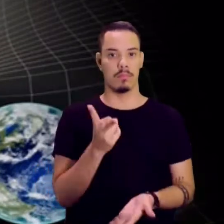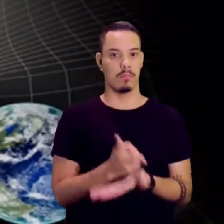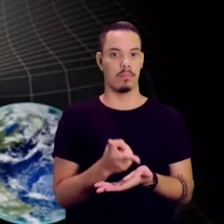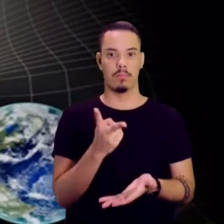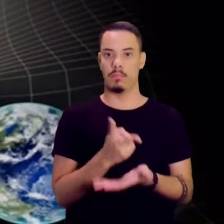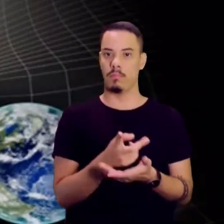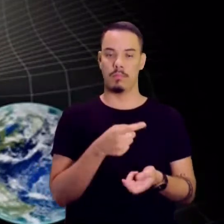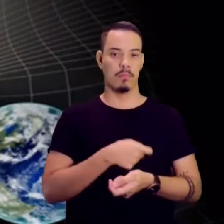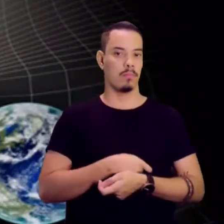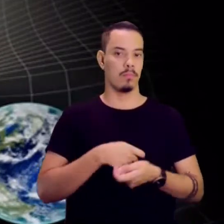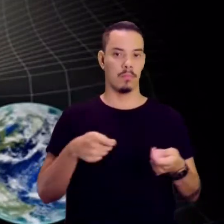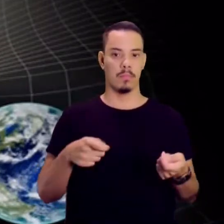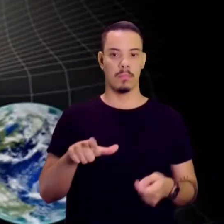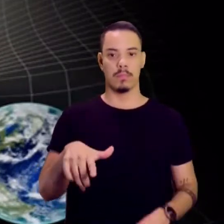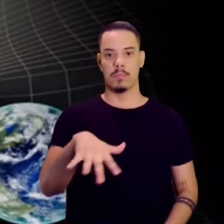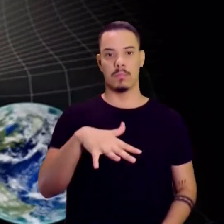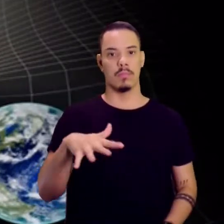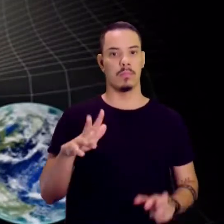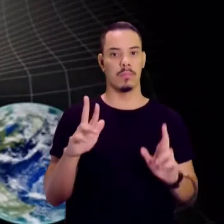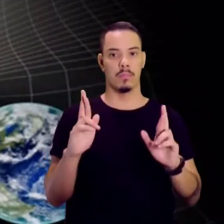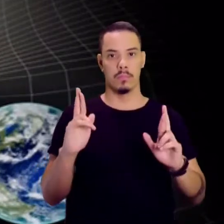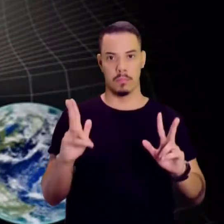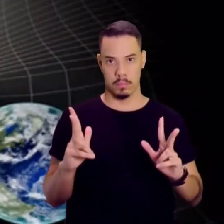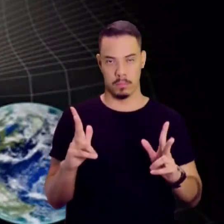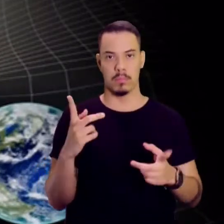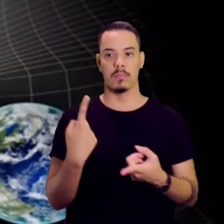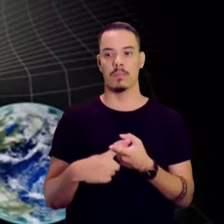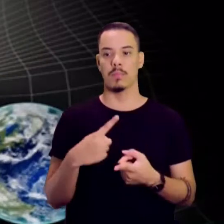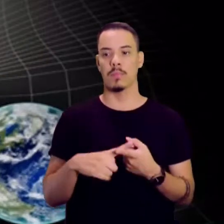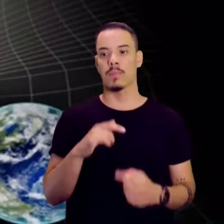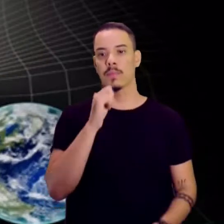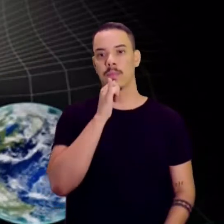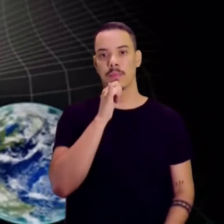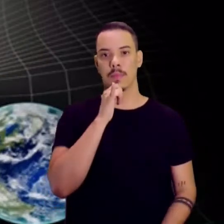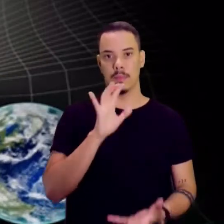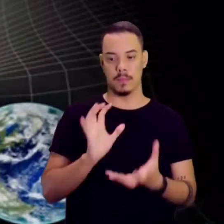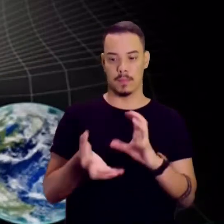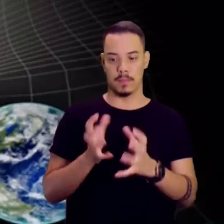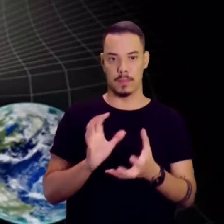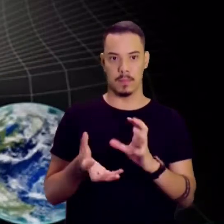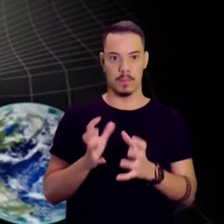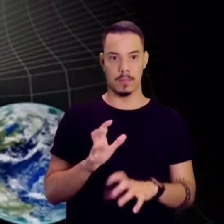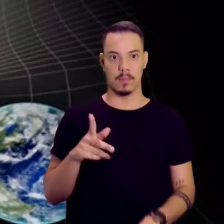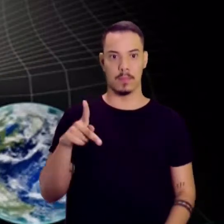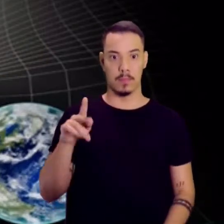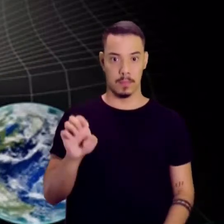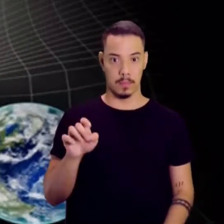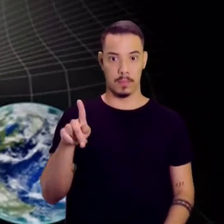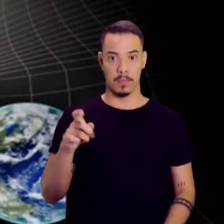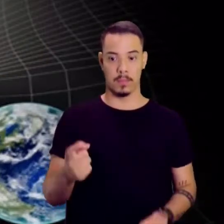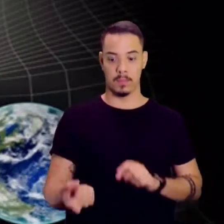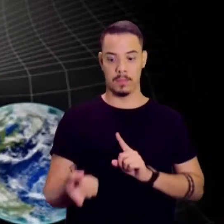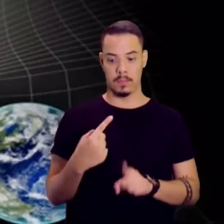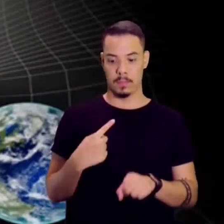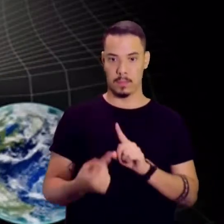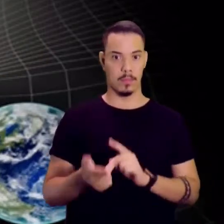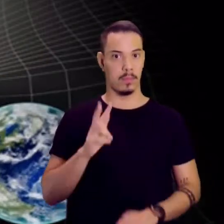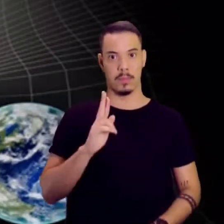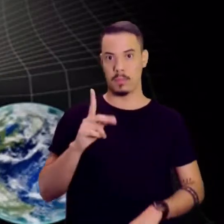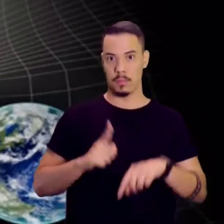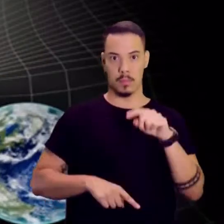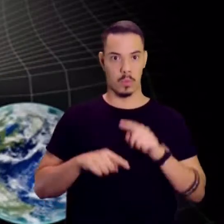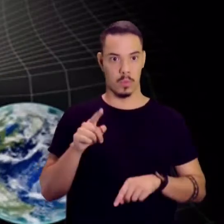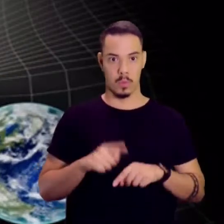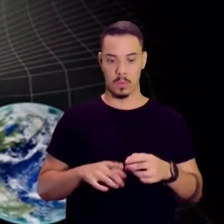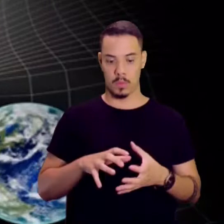Aplicado em partes diferentes do corpo, em corpos diferentes, digamos assim. Igual a bola é aplicada no pé, o pé é aplicado na bola, não no mesmo corpo. Não pode,